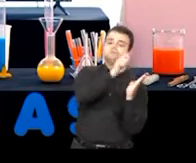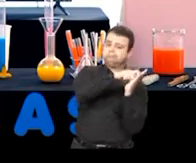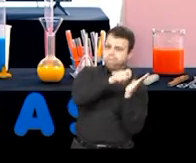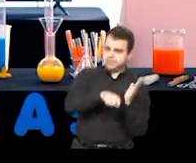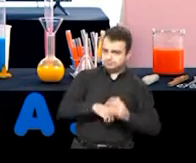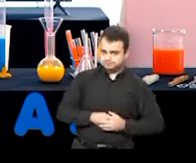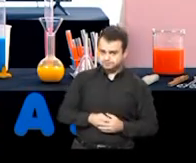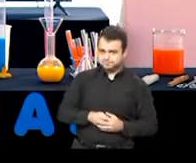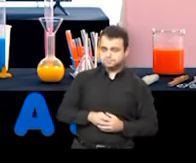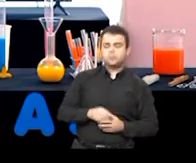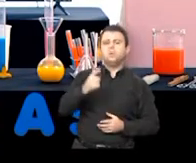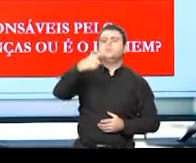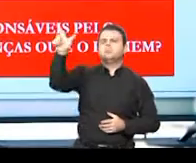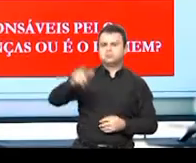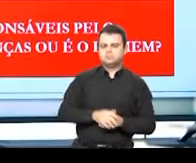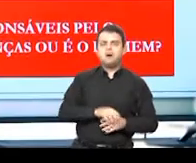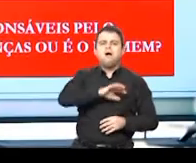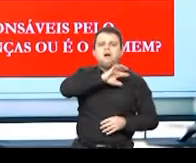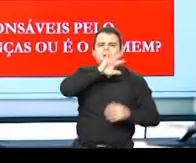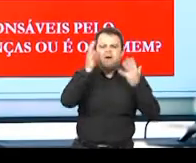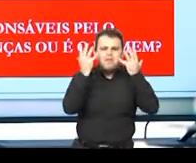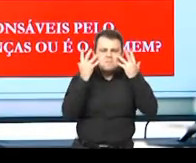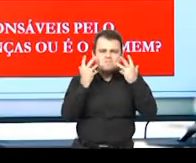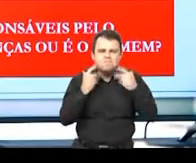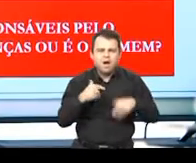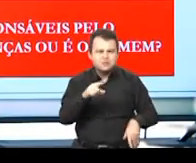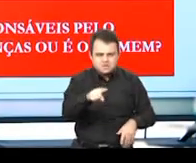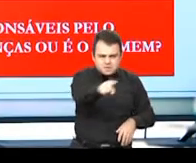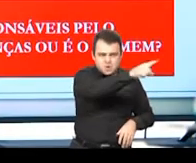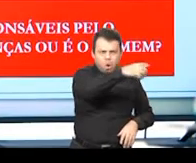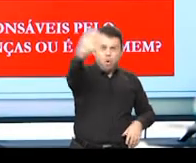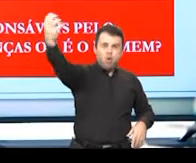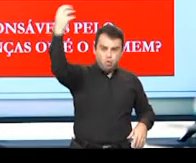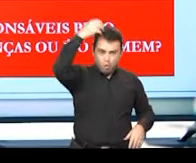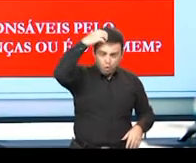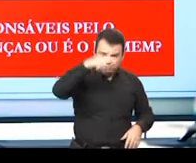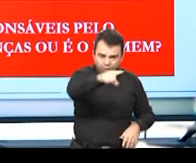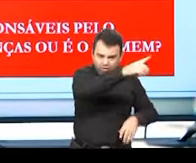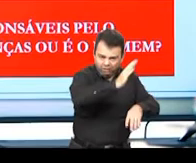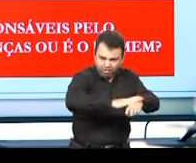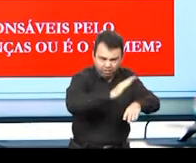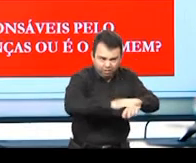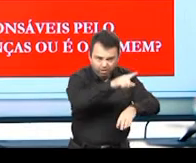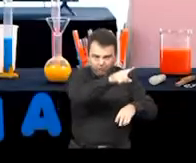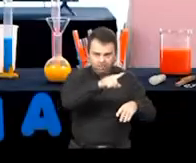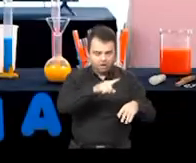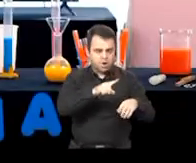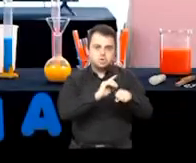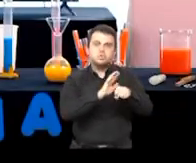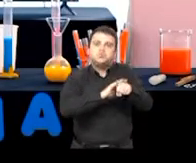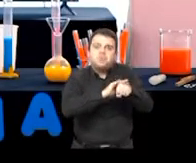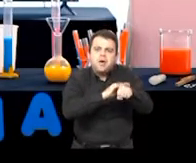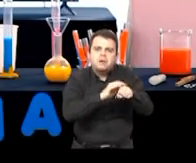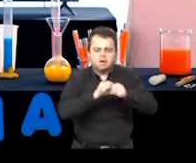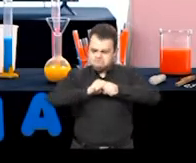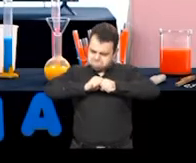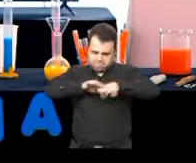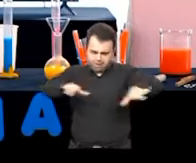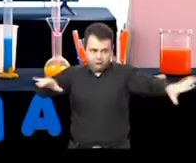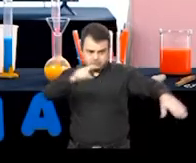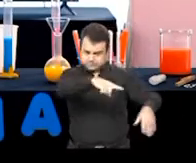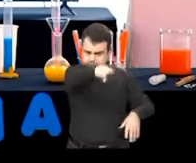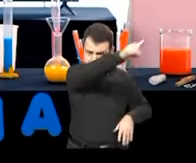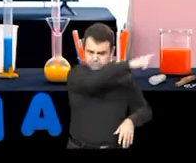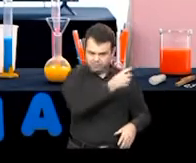E será que os animais, eles seriam responsáveis pelo ocasionamento das doenças? Será que eles querem causar